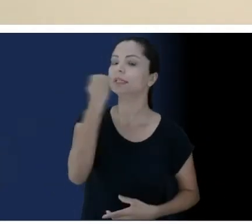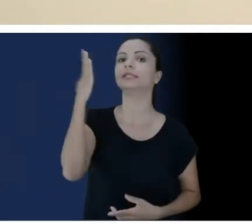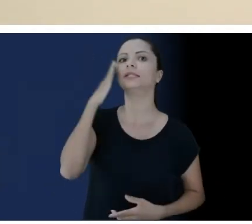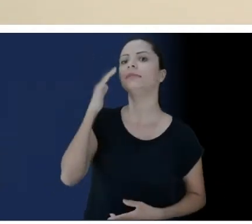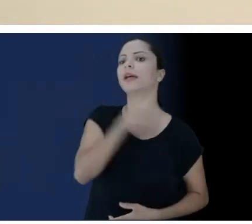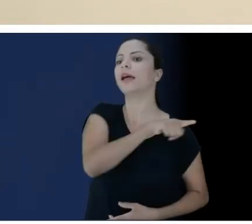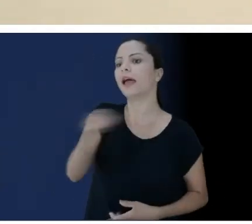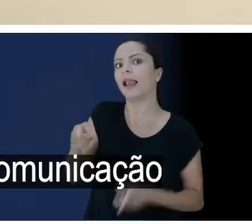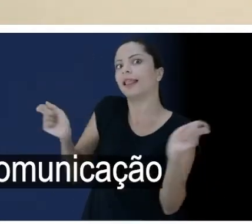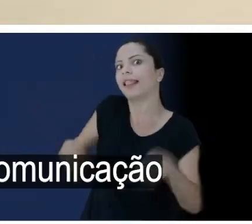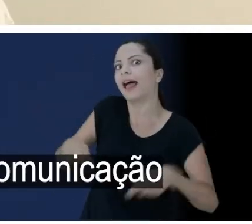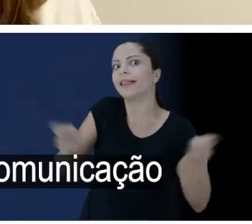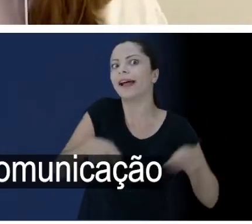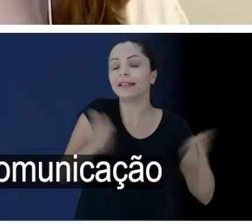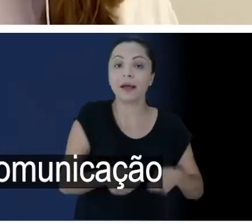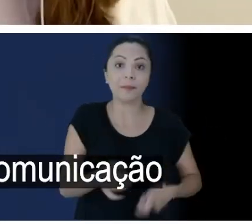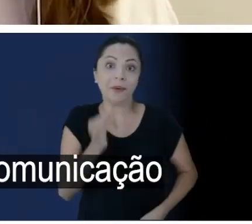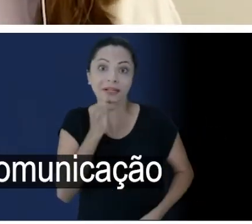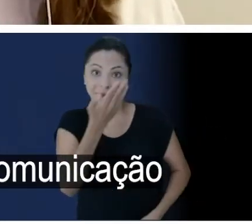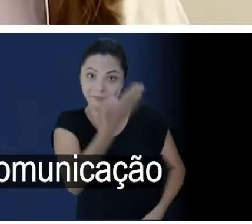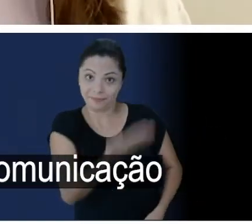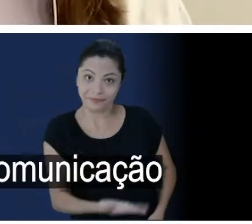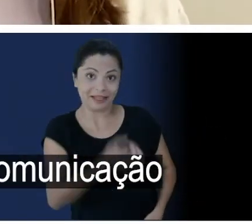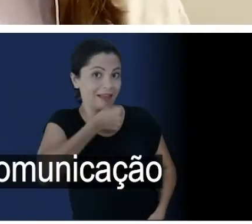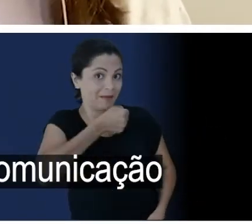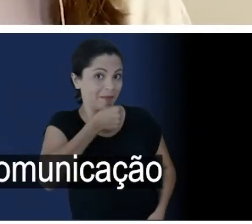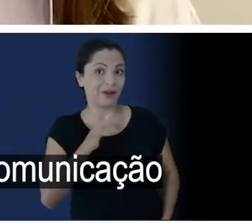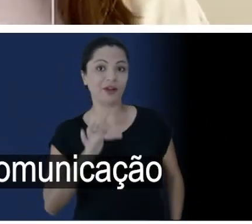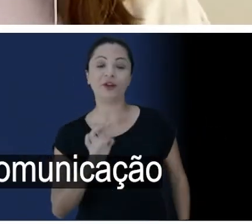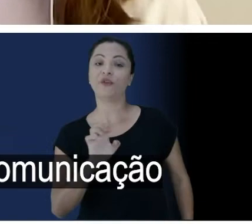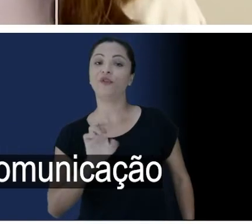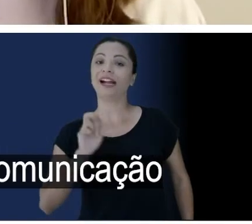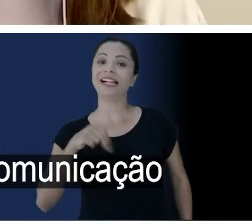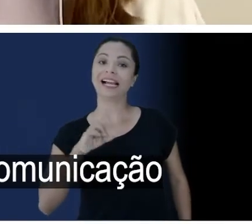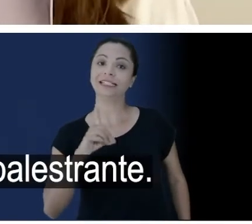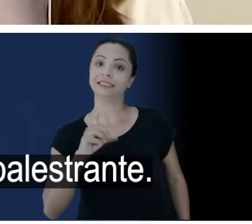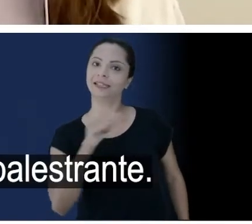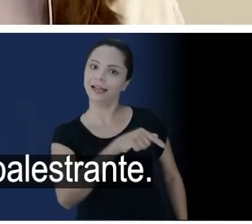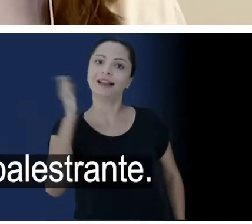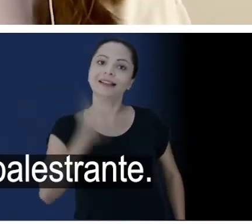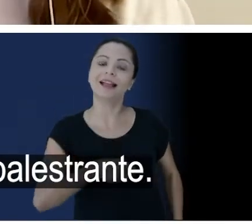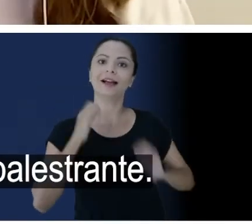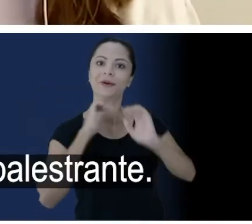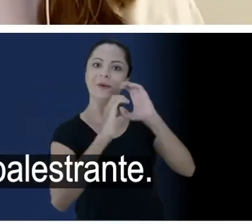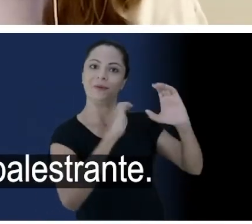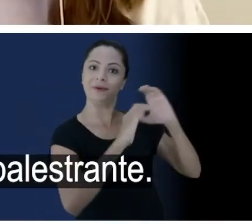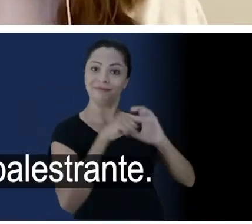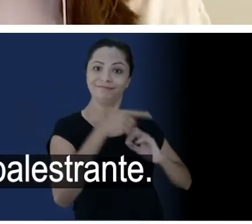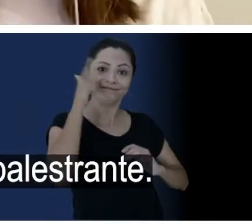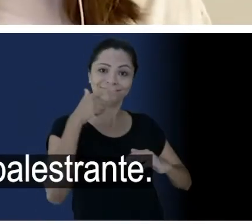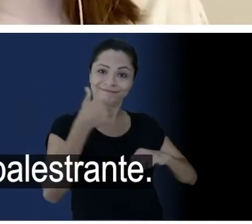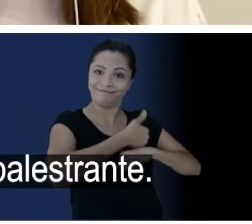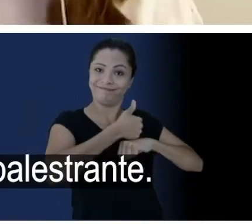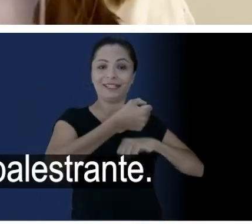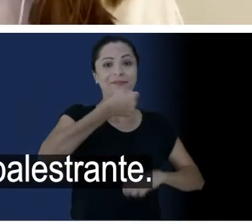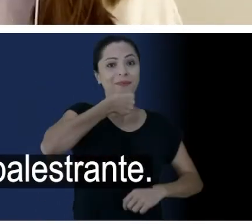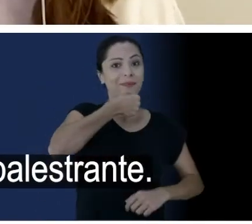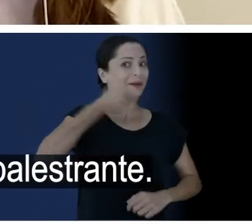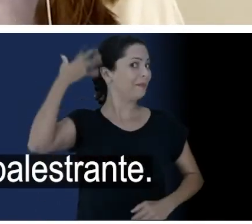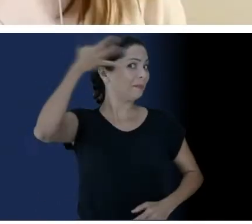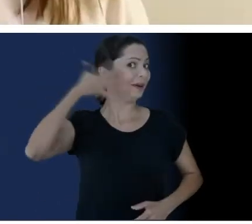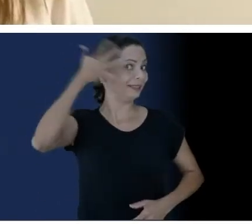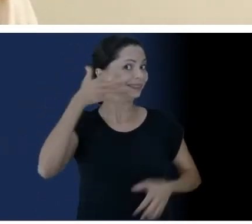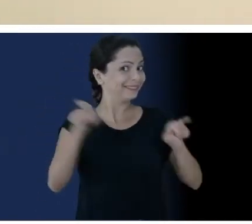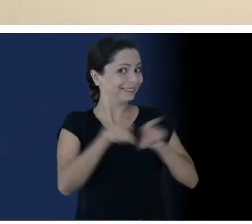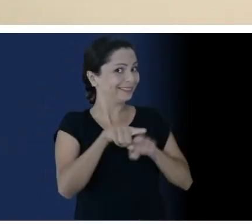boa e consegue fazer. Por exemplo, a Fernanda tem muita habilidade de comunicação e por isso ela tem muito potencial como repórter e